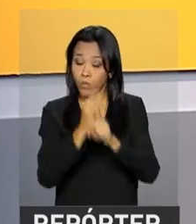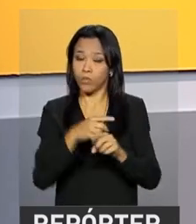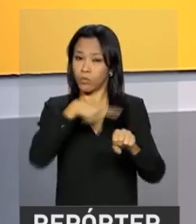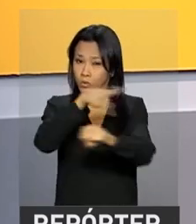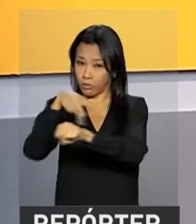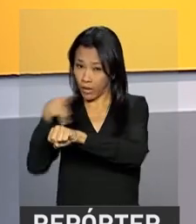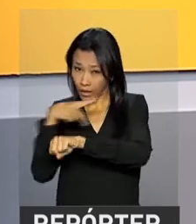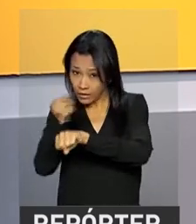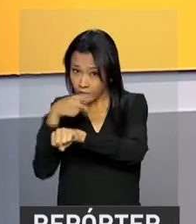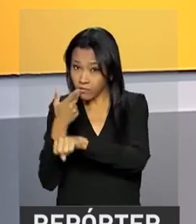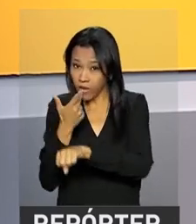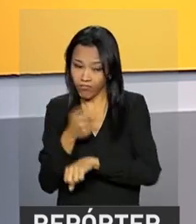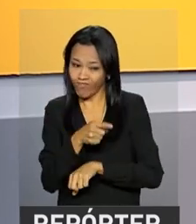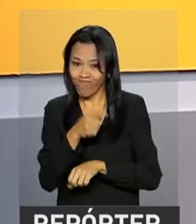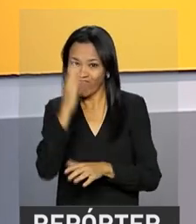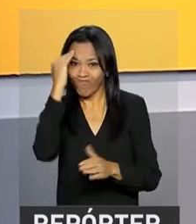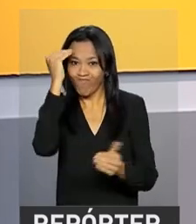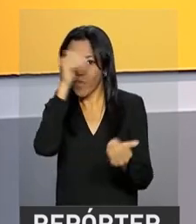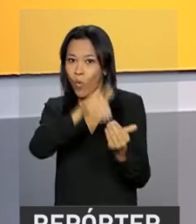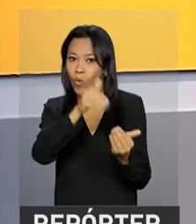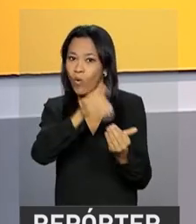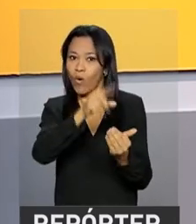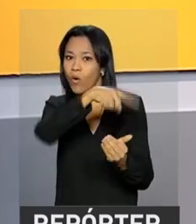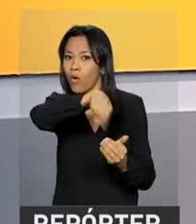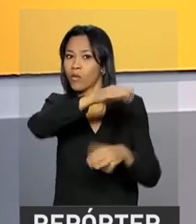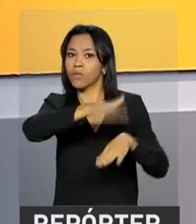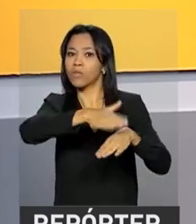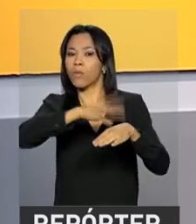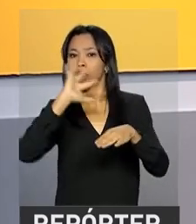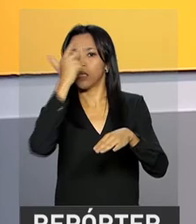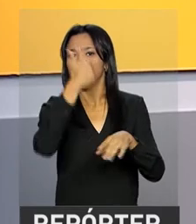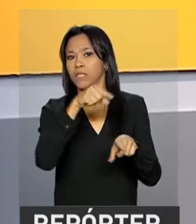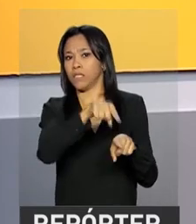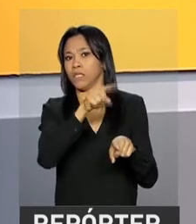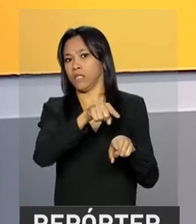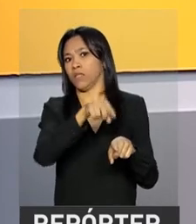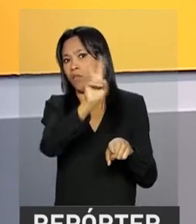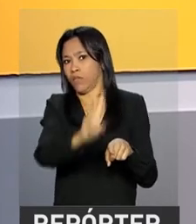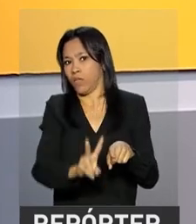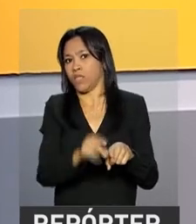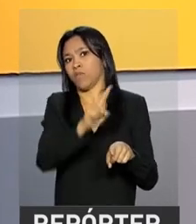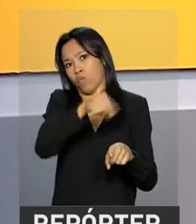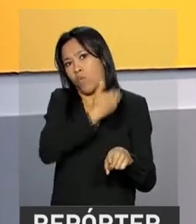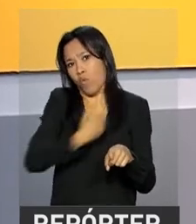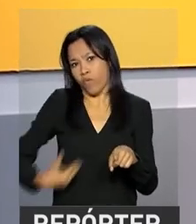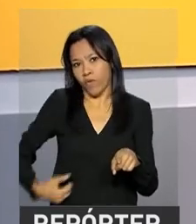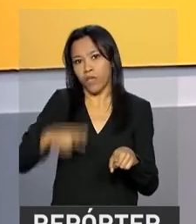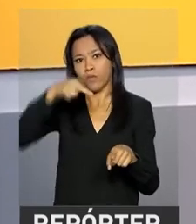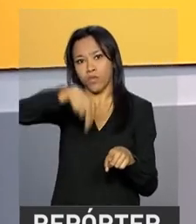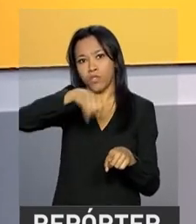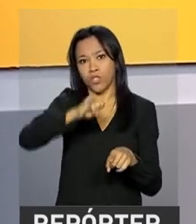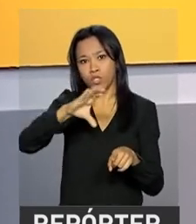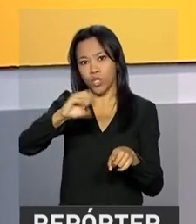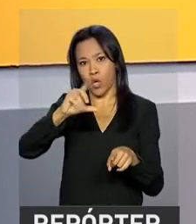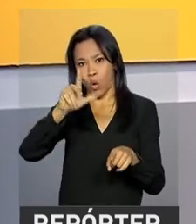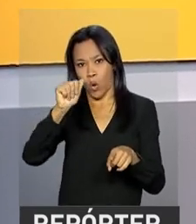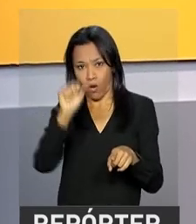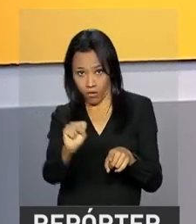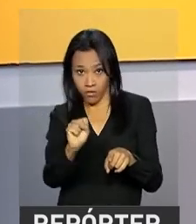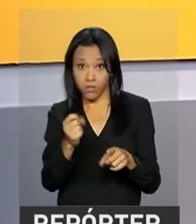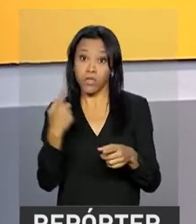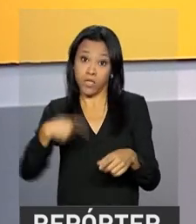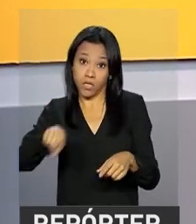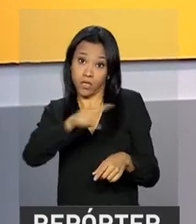afirmam não reconhecer a Assembleia Nacional Constituinte instalada pelo governo de Nicolás Maduro. Os ministros destacam ainda